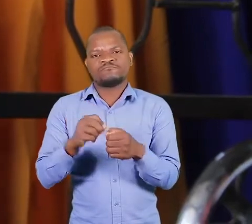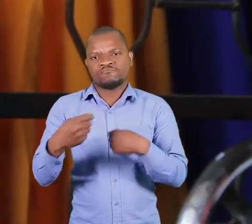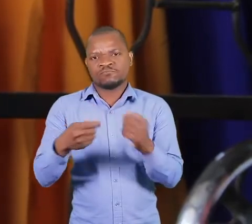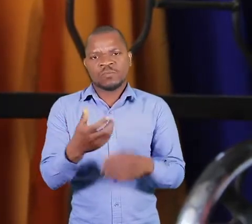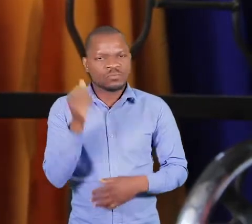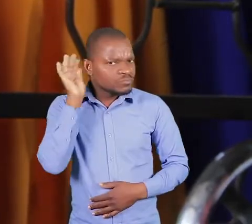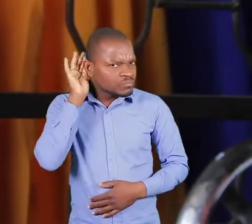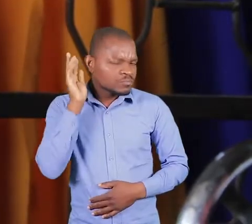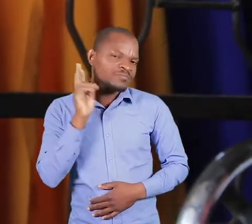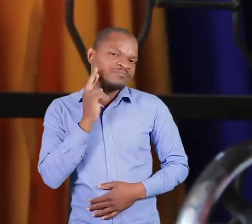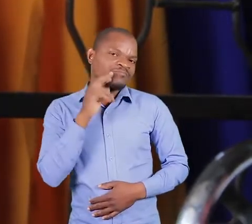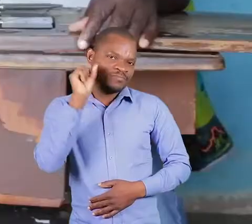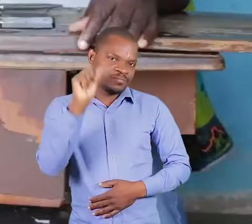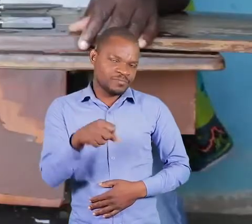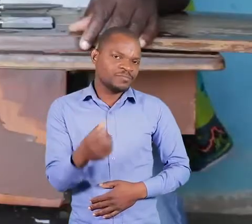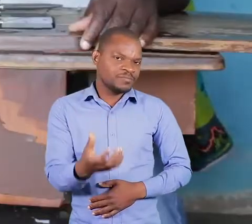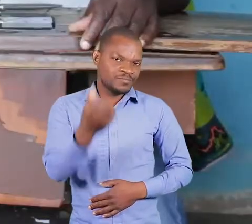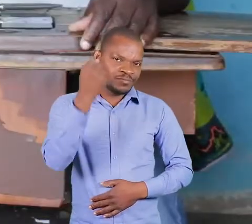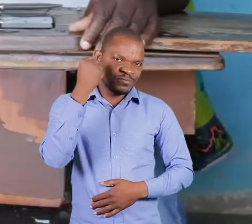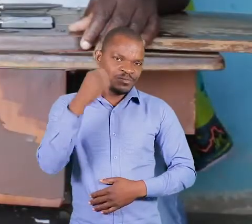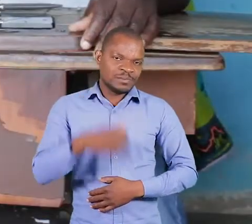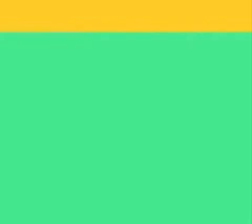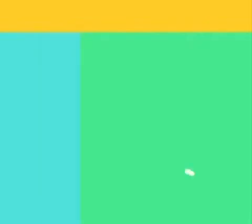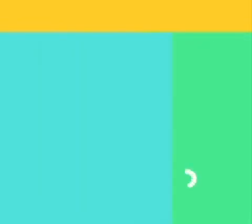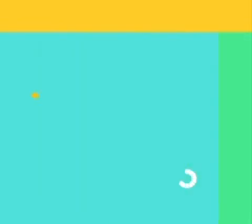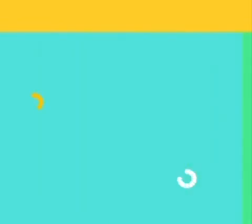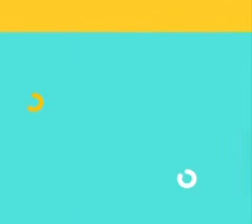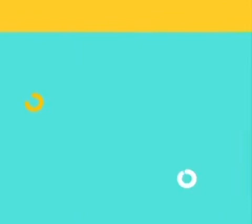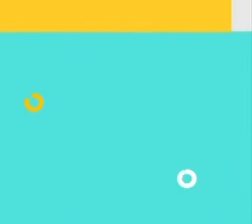do comércio. Podemos acompanhar? Sim. Vamos a isso.